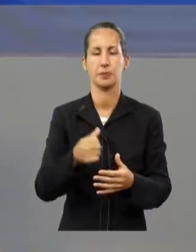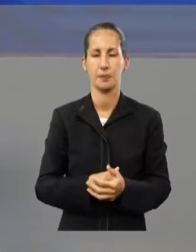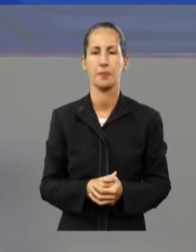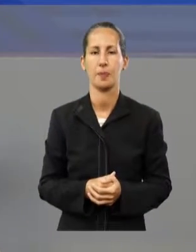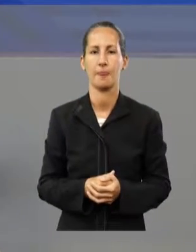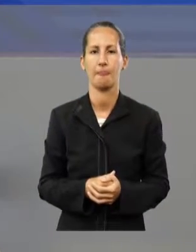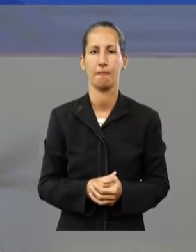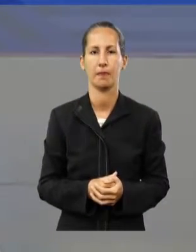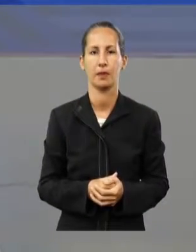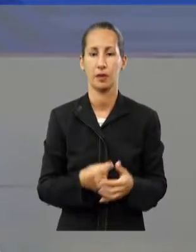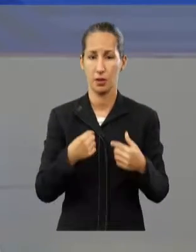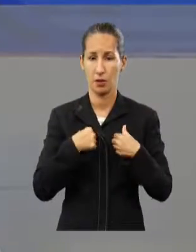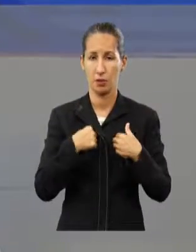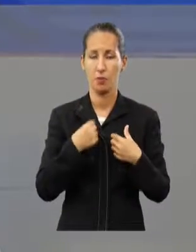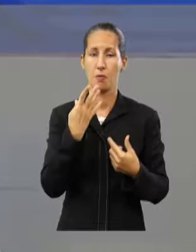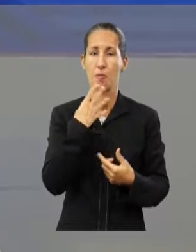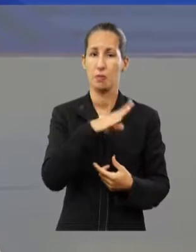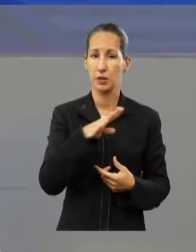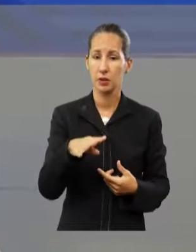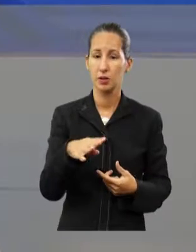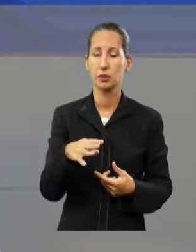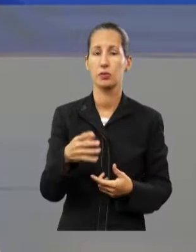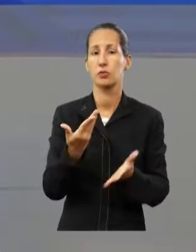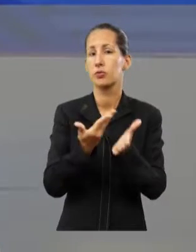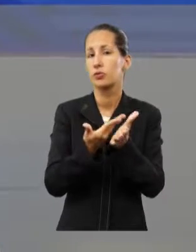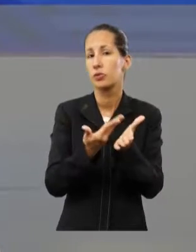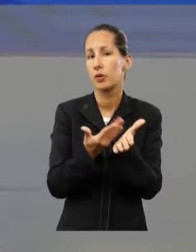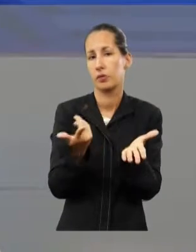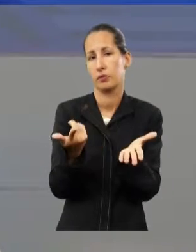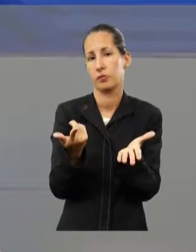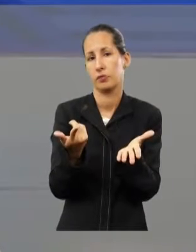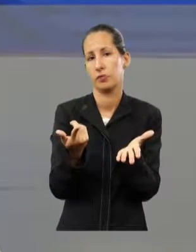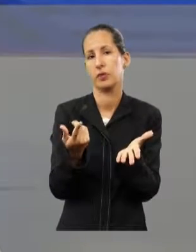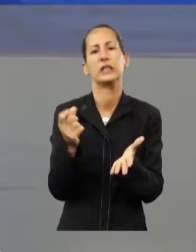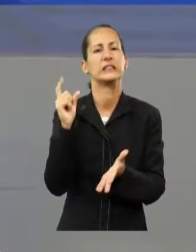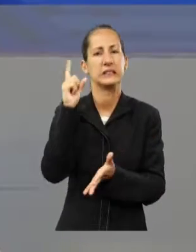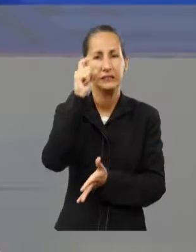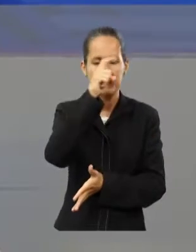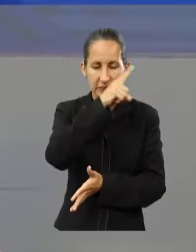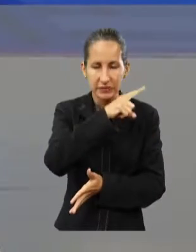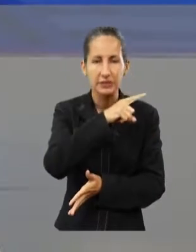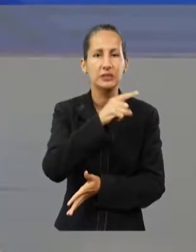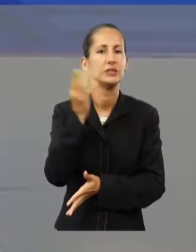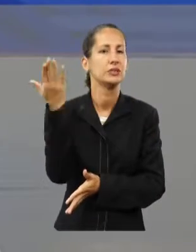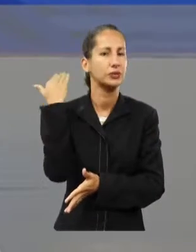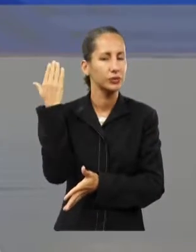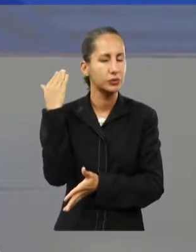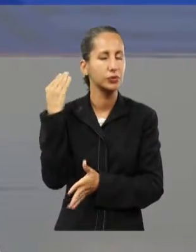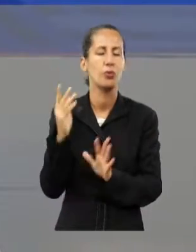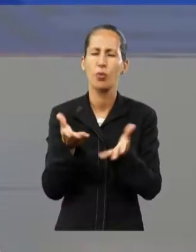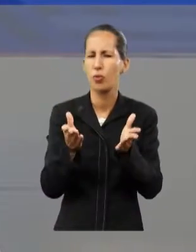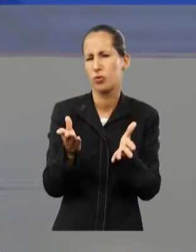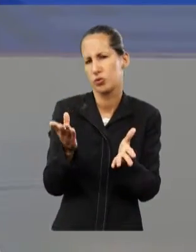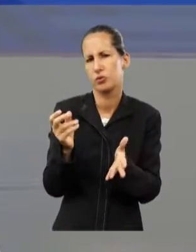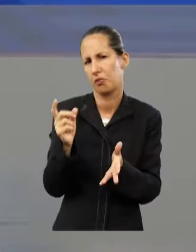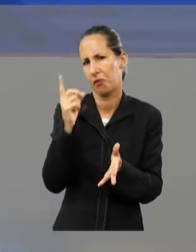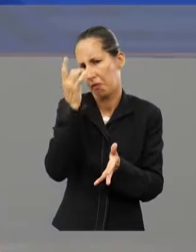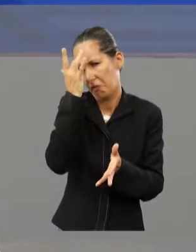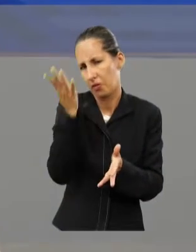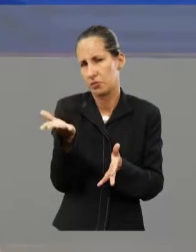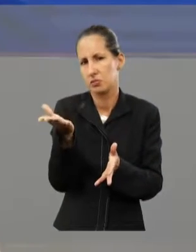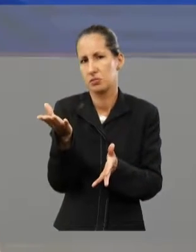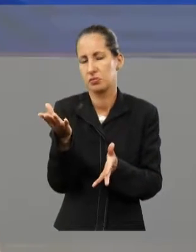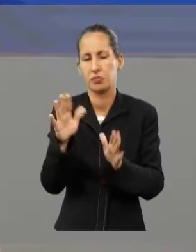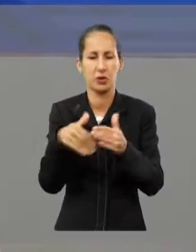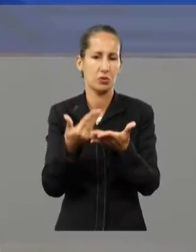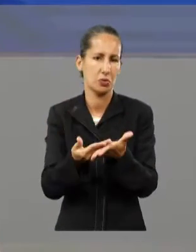que, porque eu era menino, estudante, que a coisa é difícil. Hoje é fácil. Hoje é fácil. O